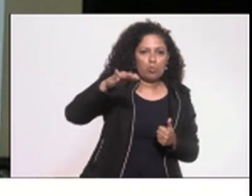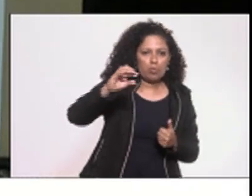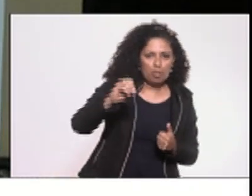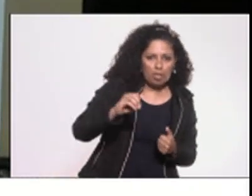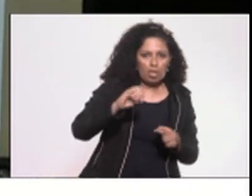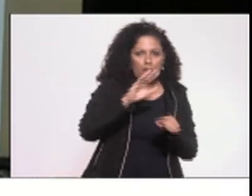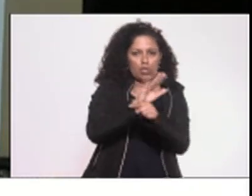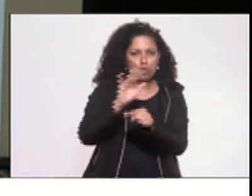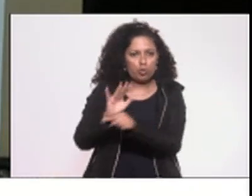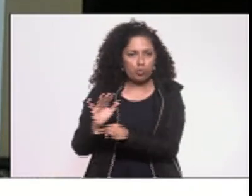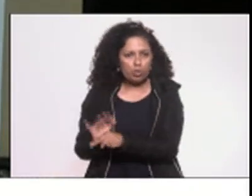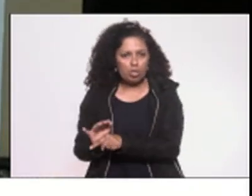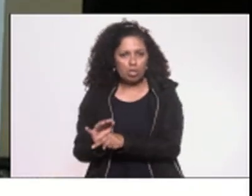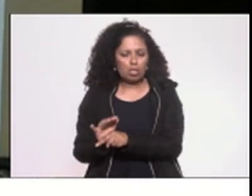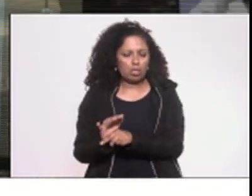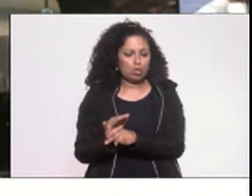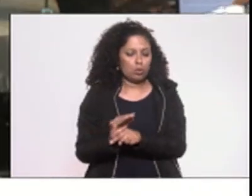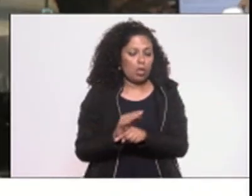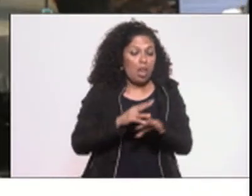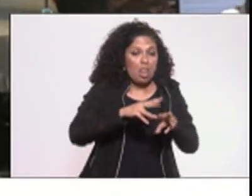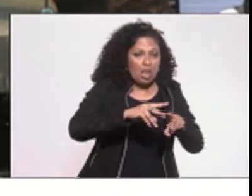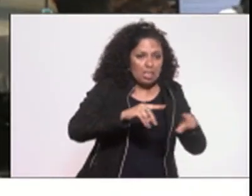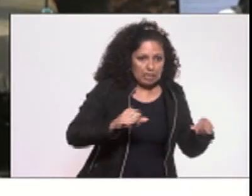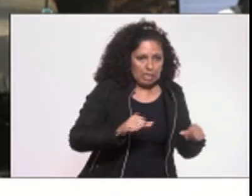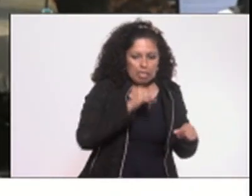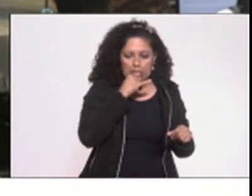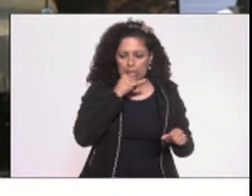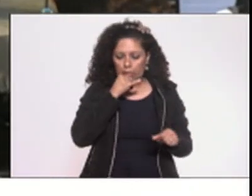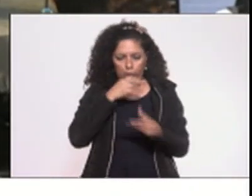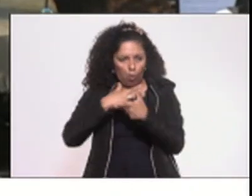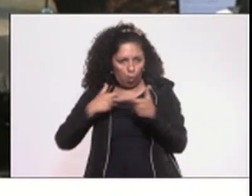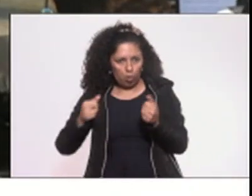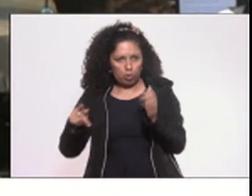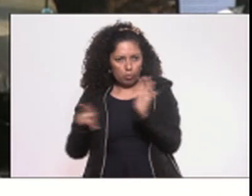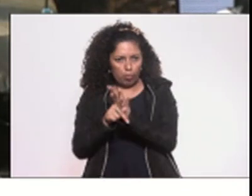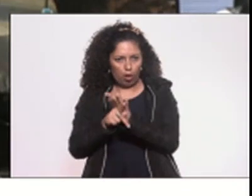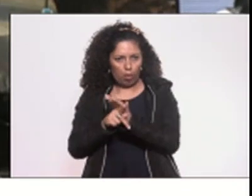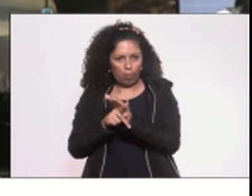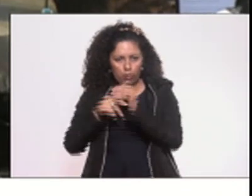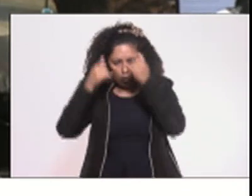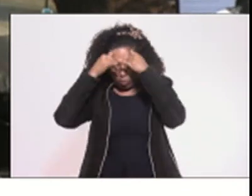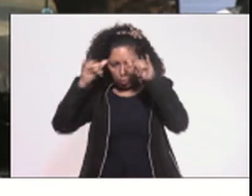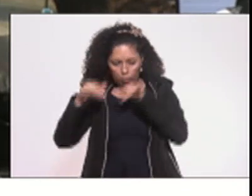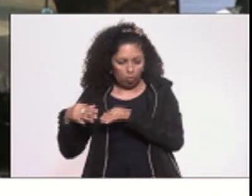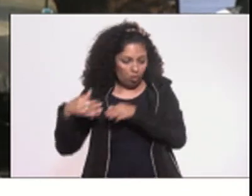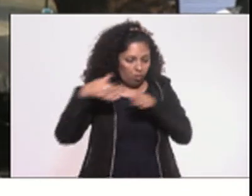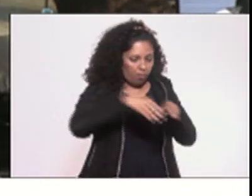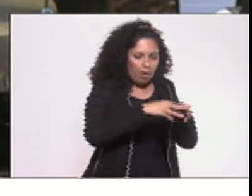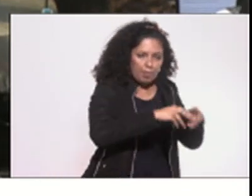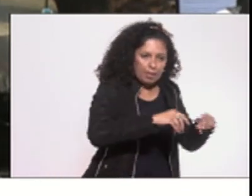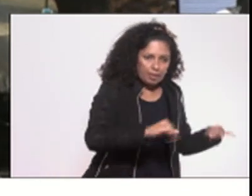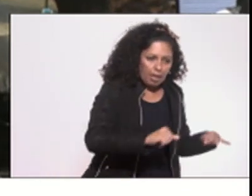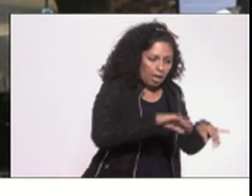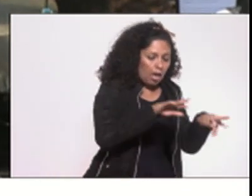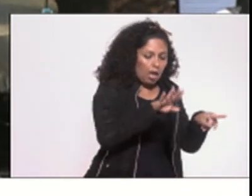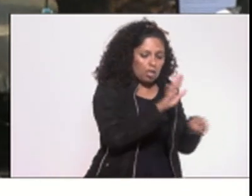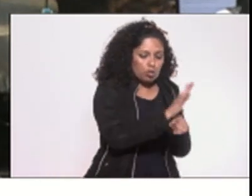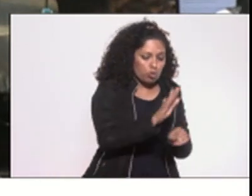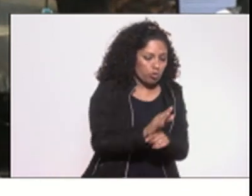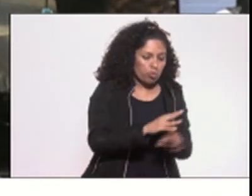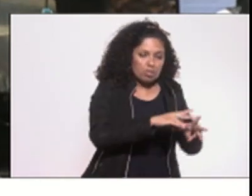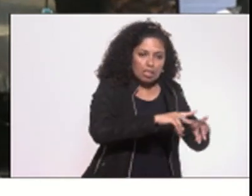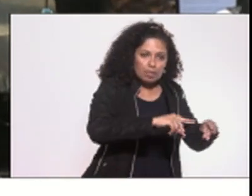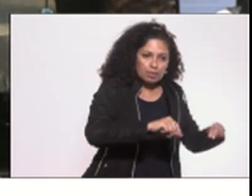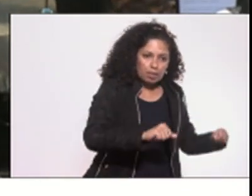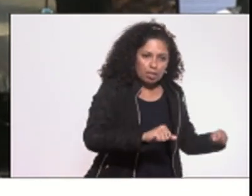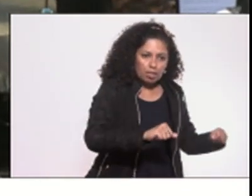a descompactação do solo. Quando depositado no solo, ele vai ajudar a descompactar o solo, favorecendo